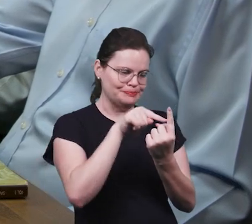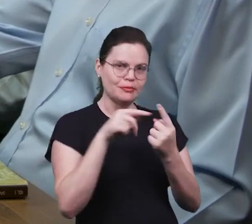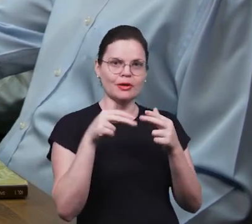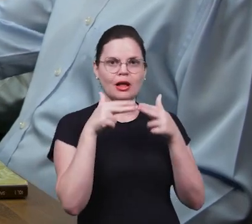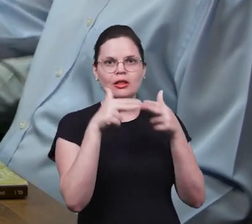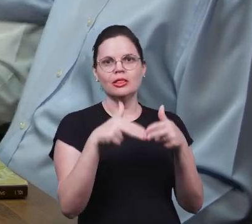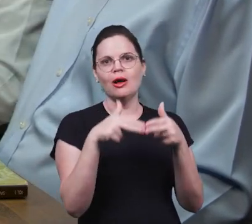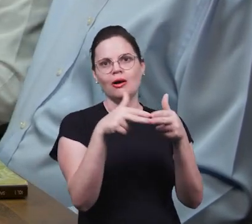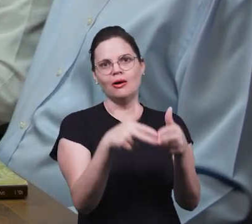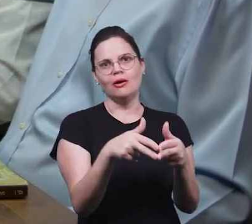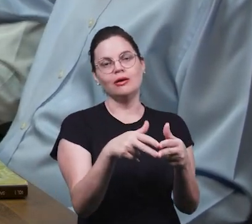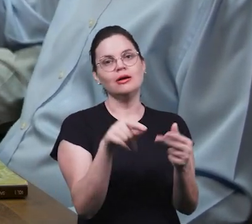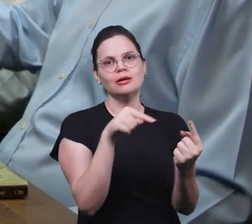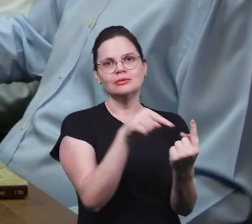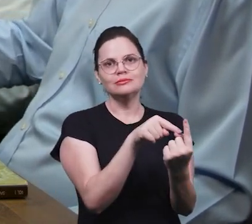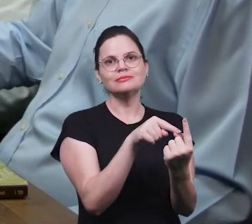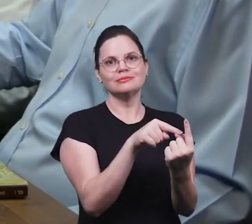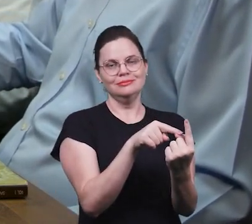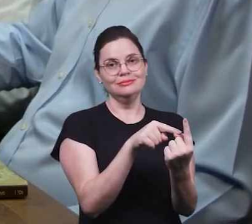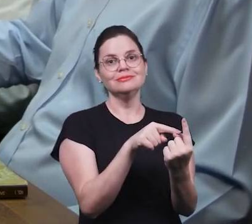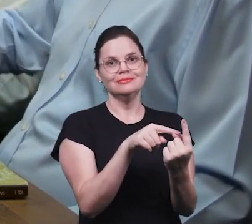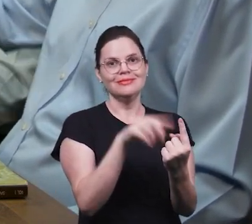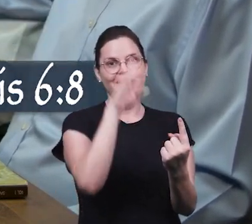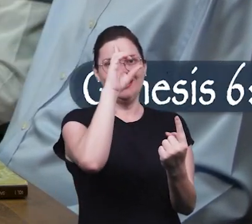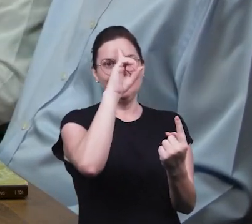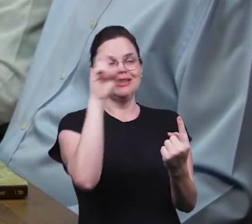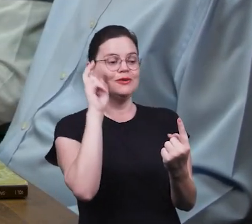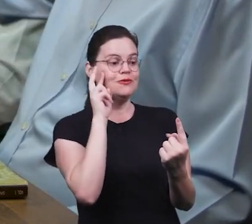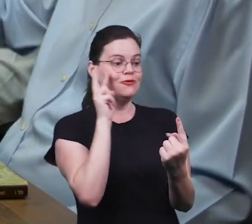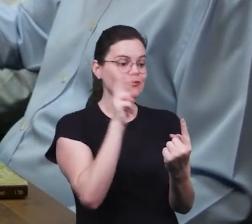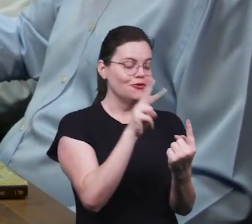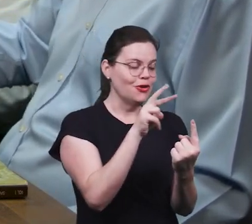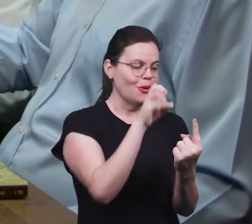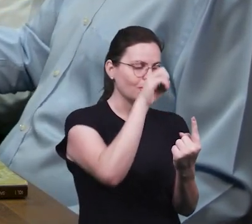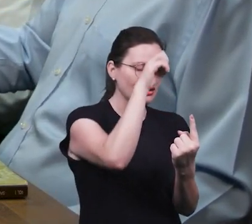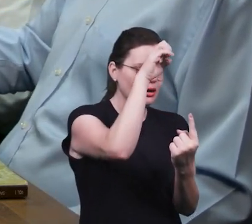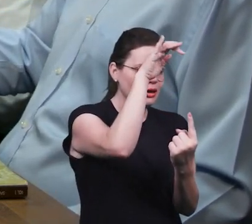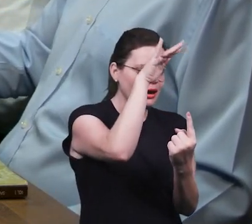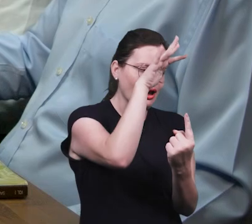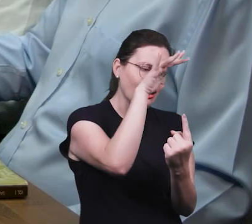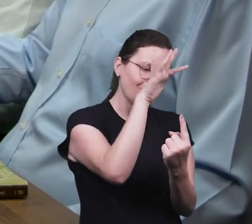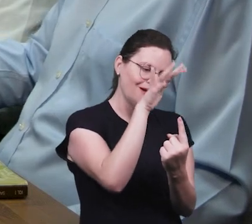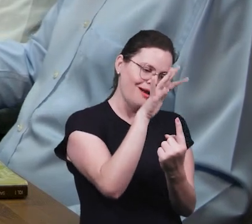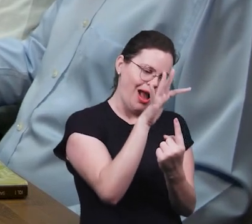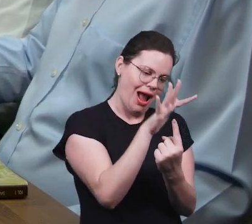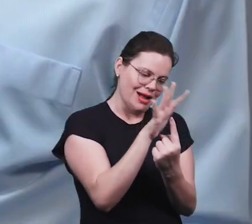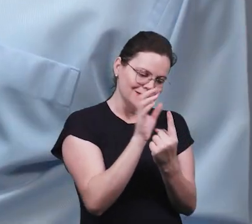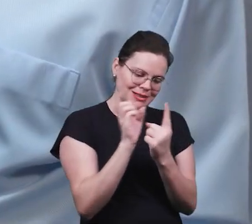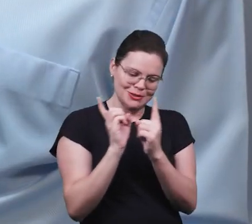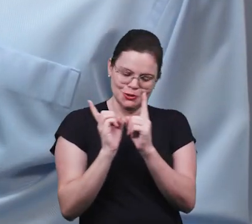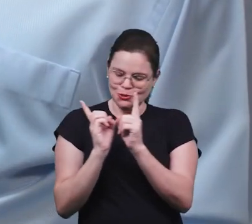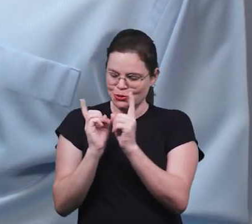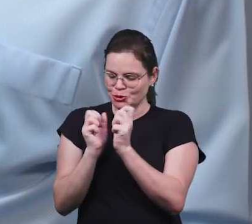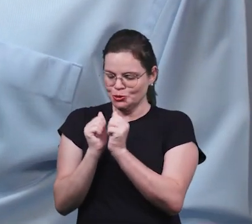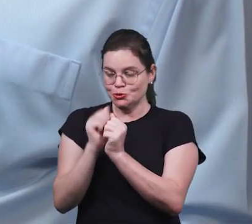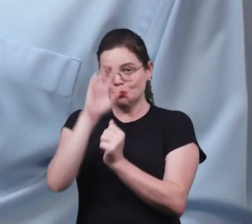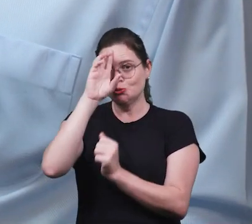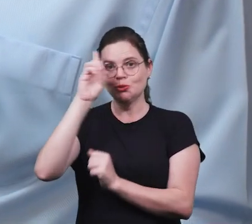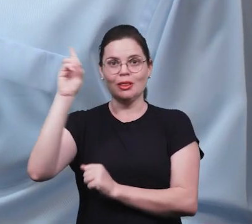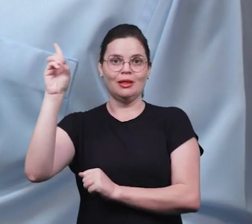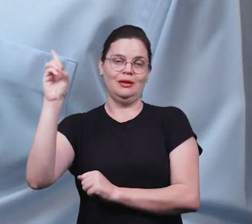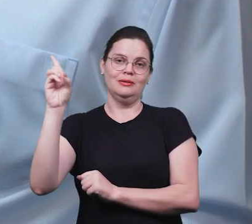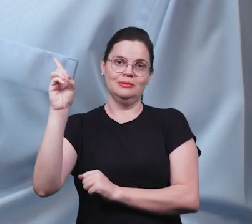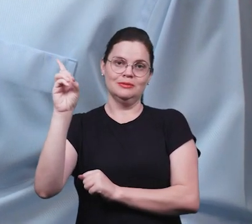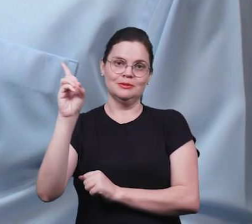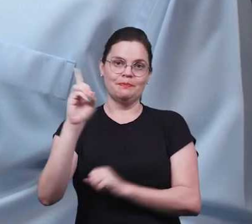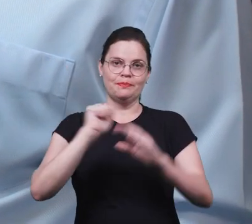Senhor. Então a graça alcançou Noé, né? A graça veio até Noé. E uma característica